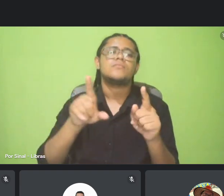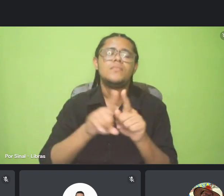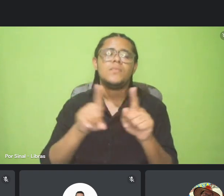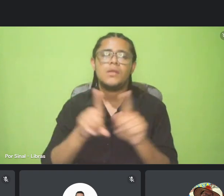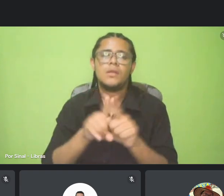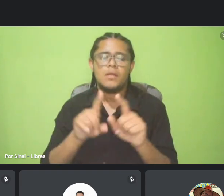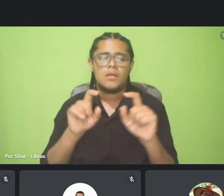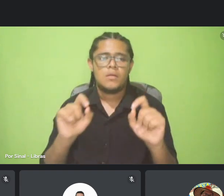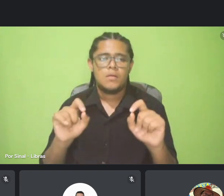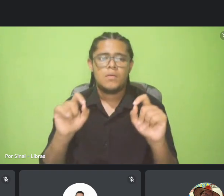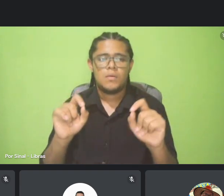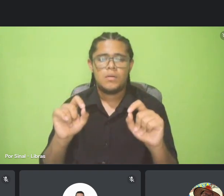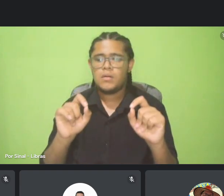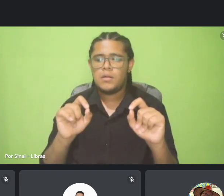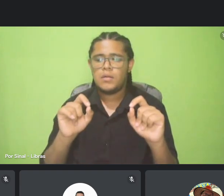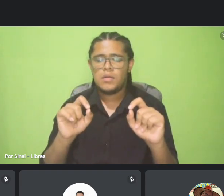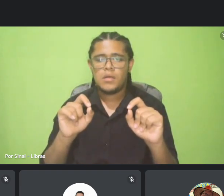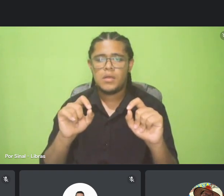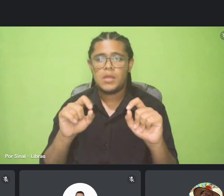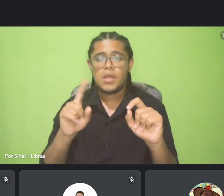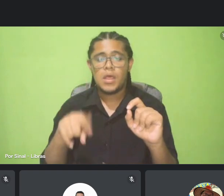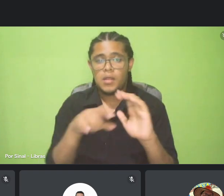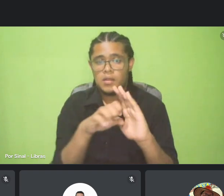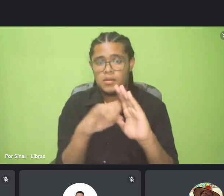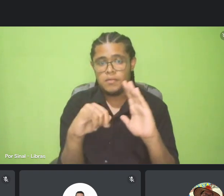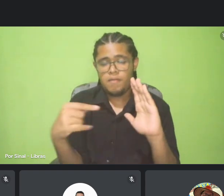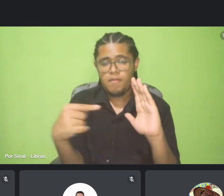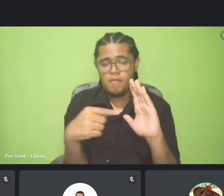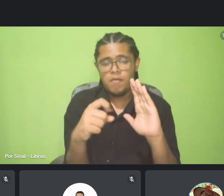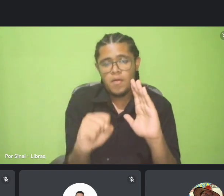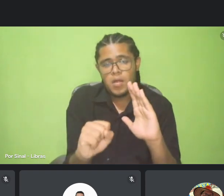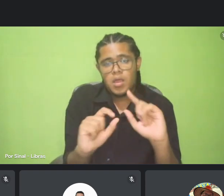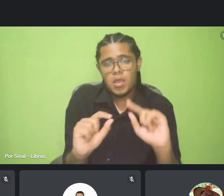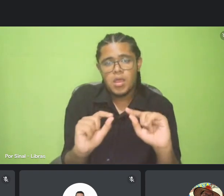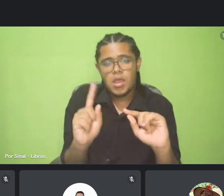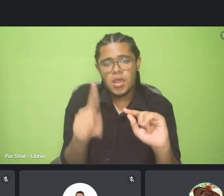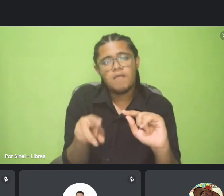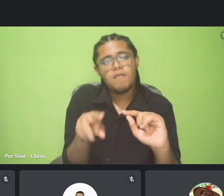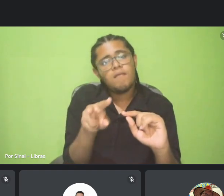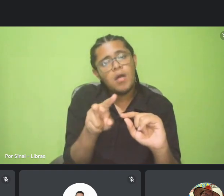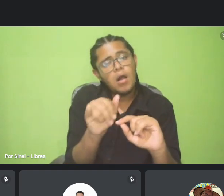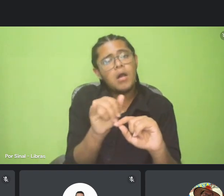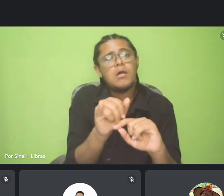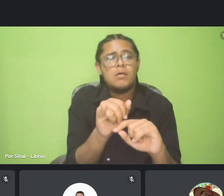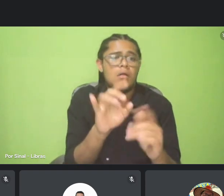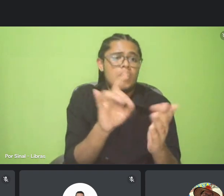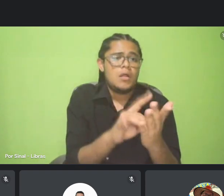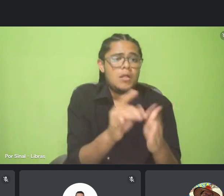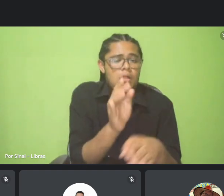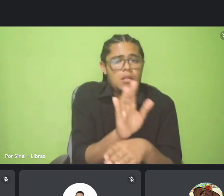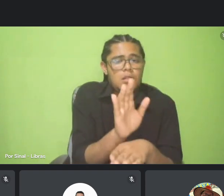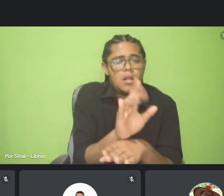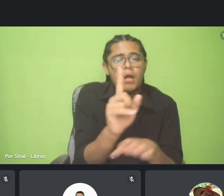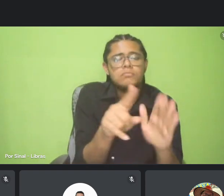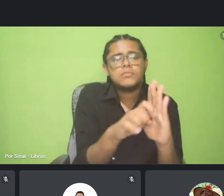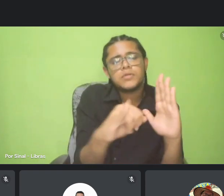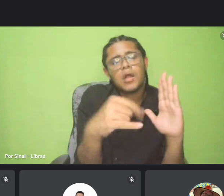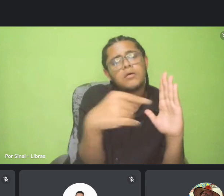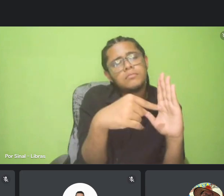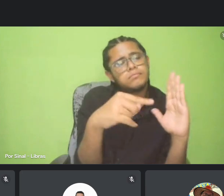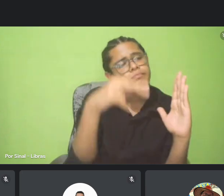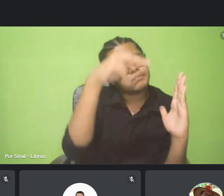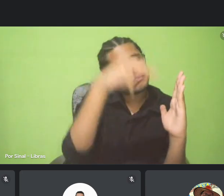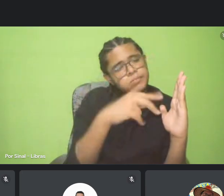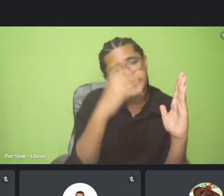que o ex-edital ele viesse mais facilitado. Por que eu estou dizendo? porque